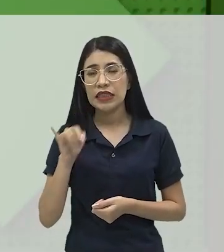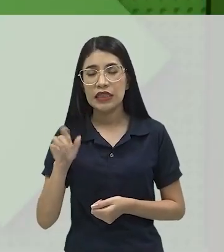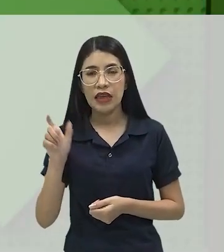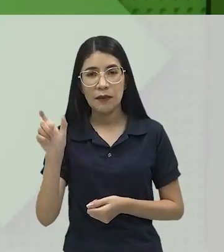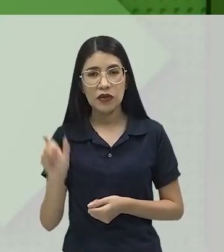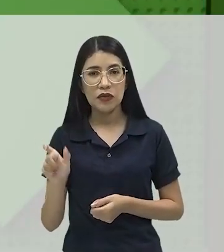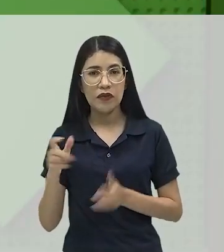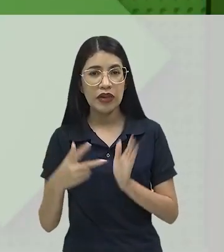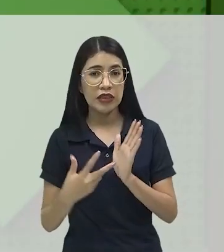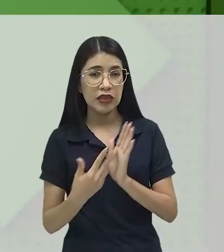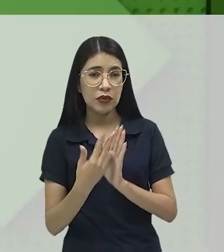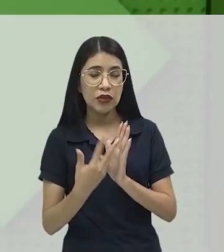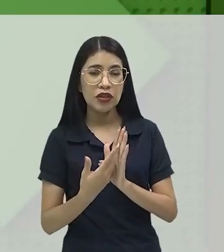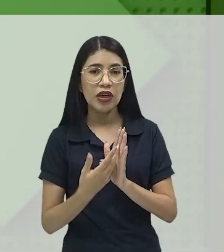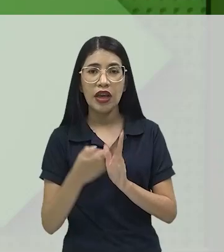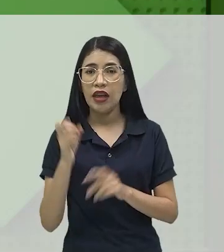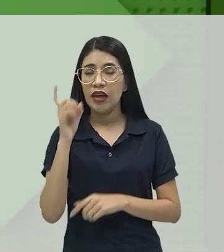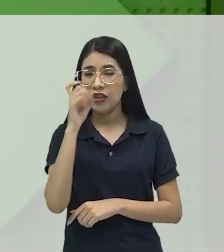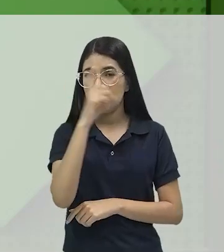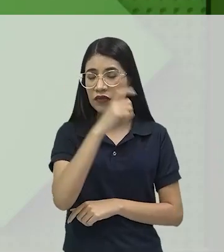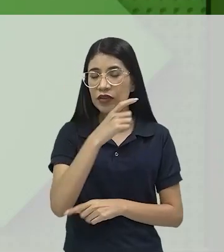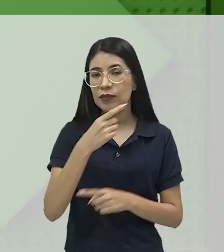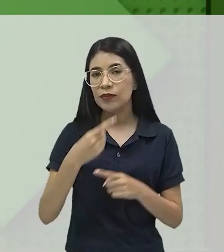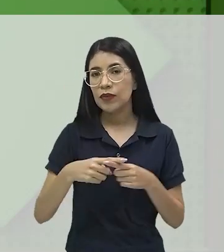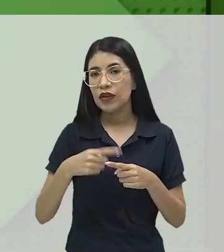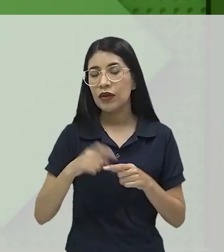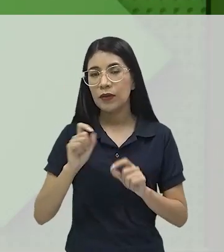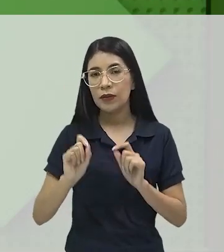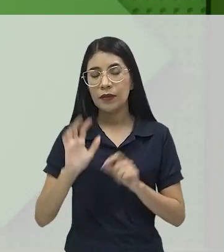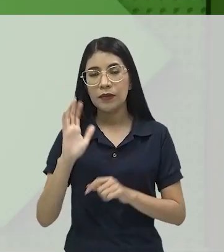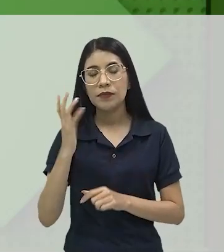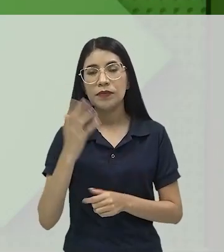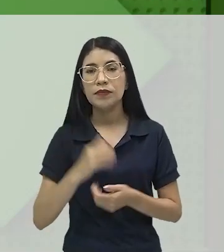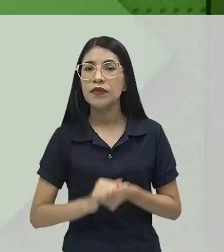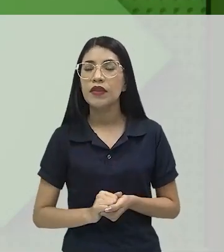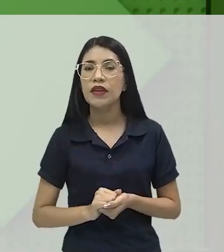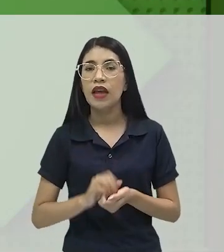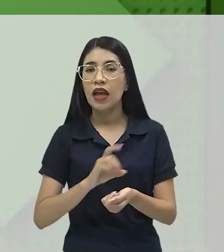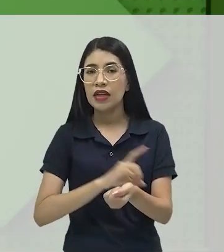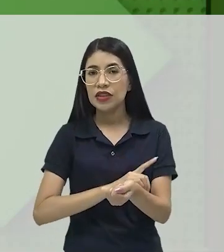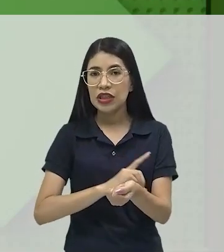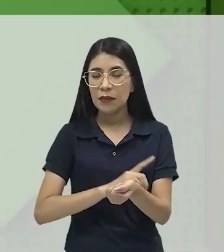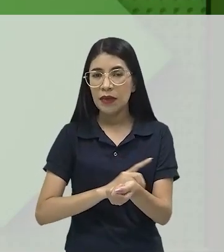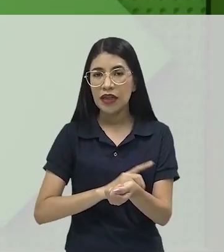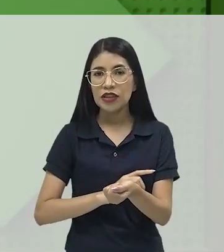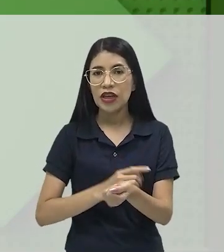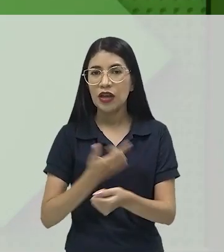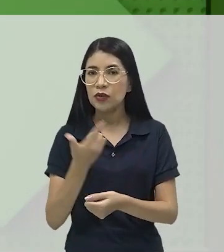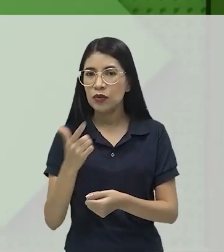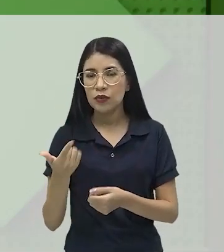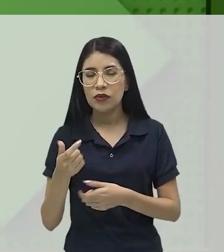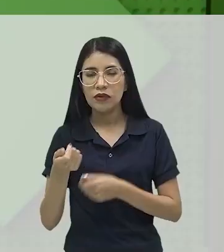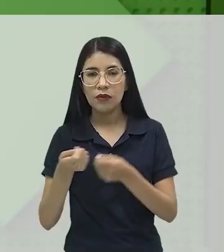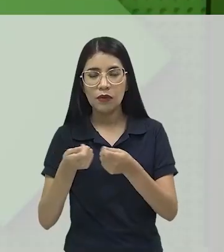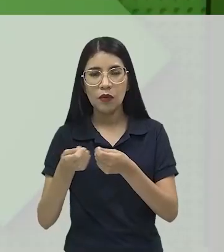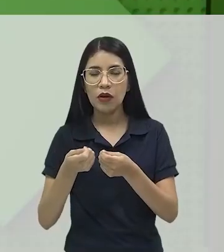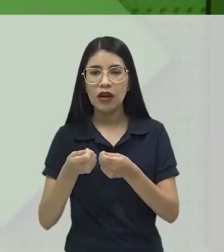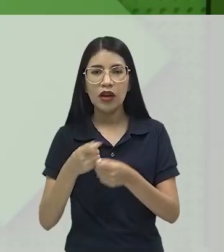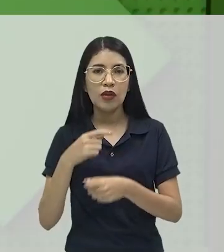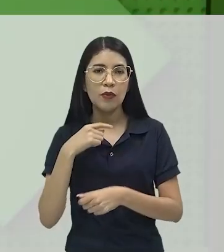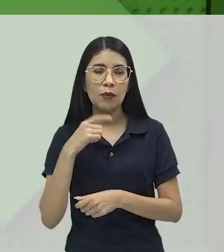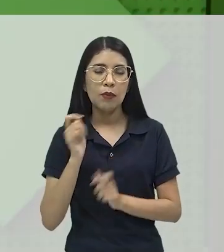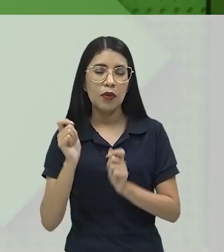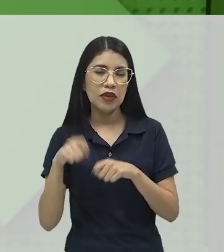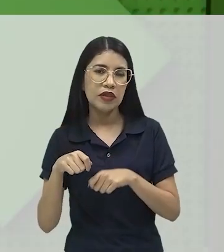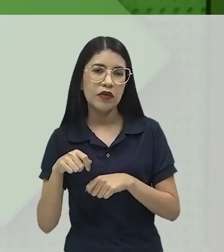uma cirurgia, é muito complicado, né? Por quê? Porque por conta da diabetes ali descontrolada, aquela pessoa pode